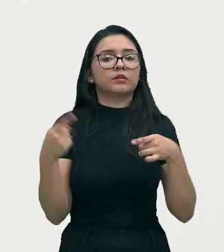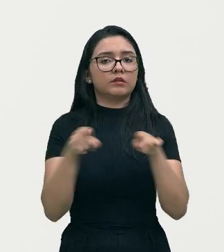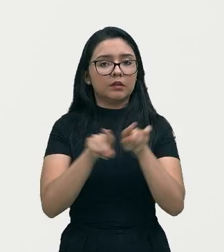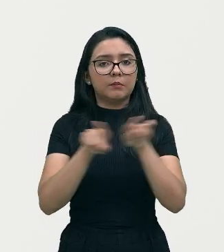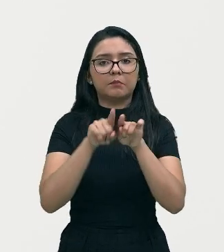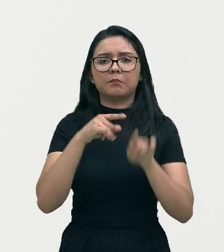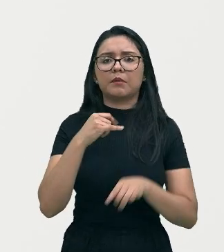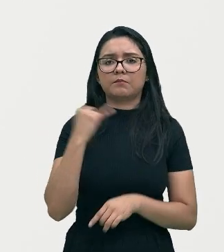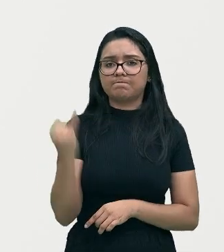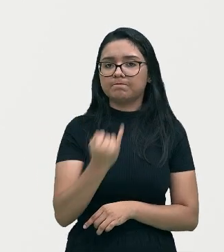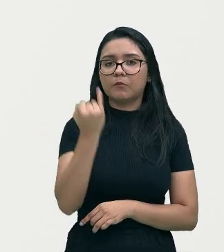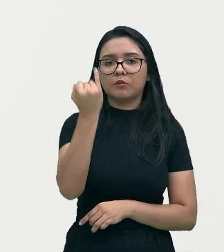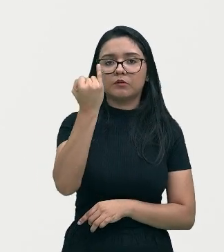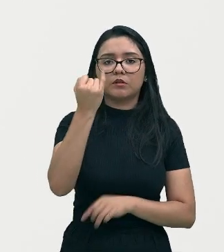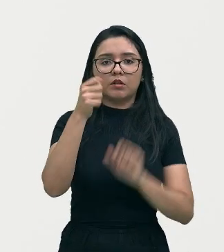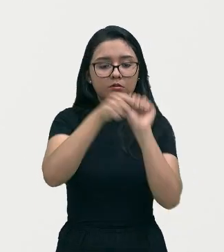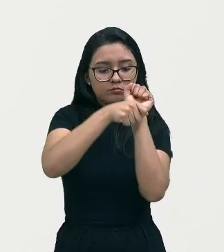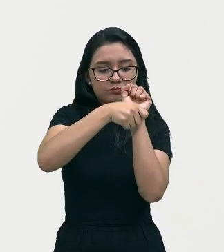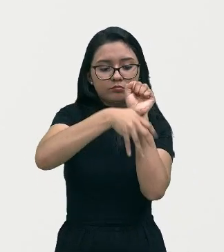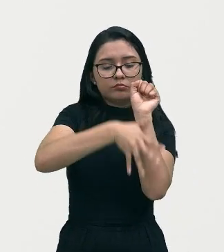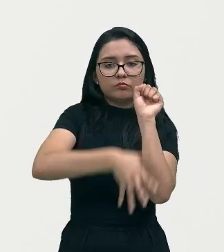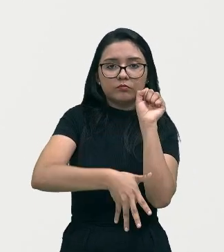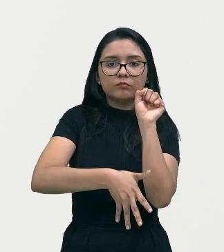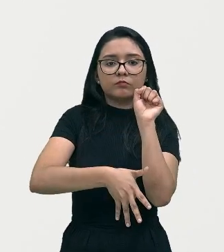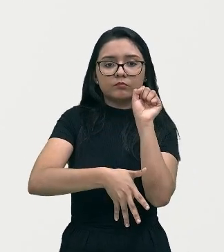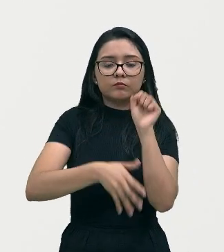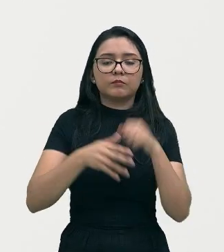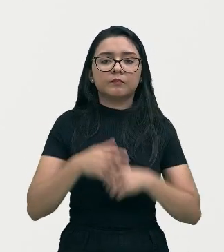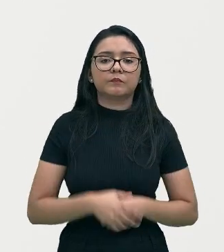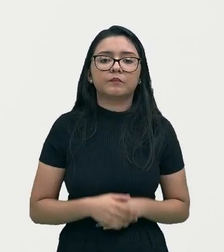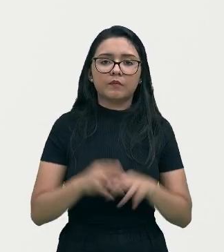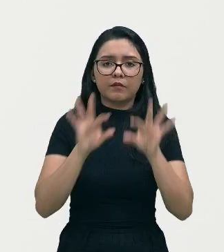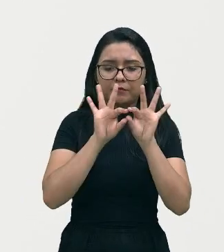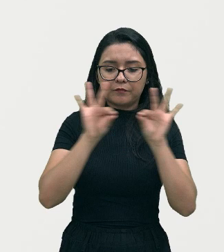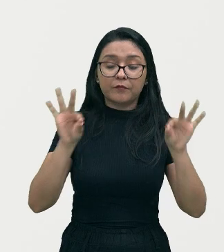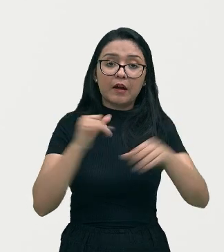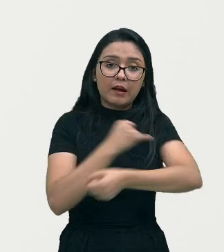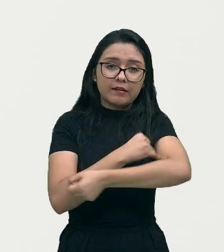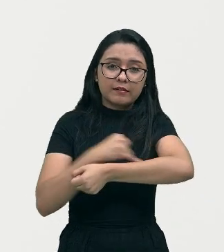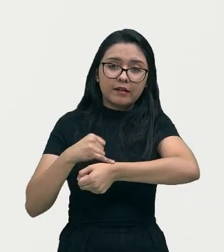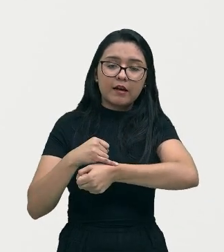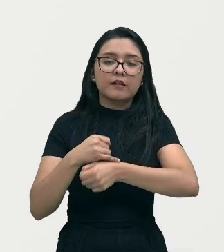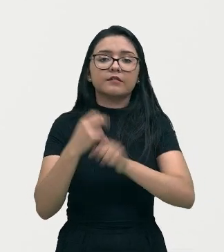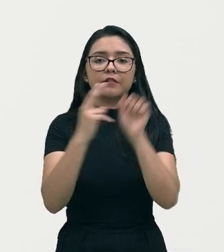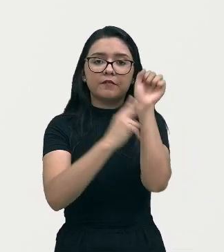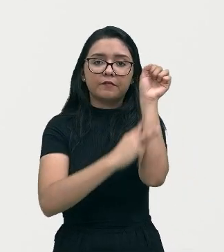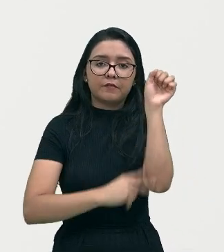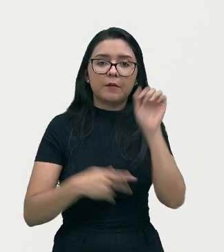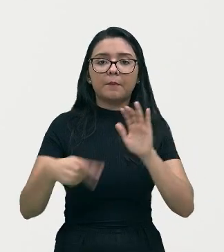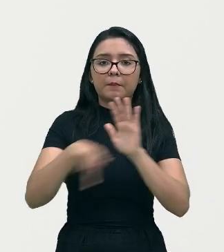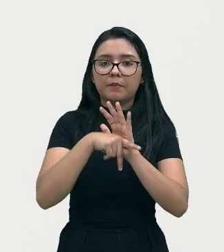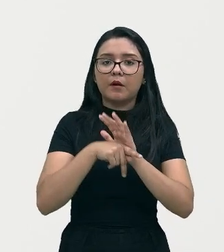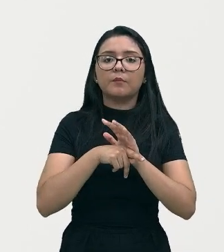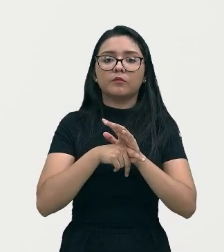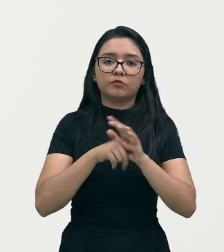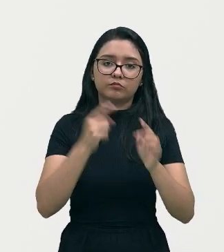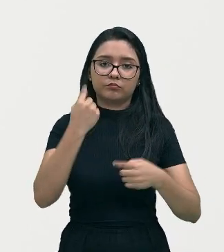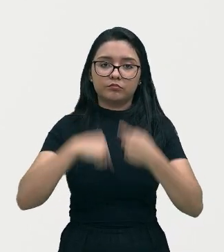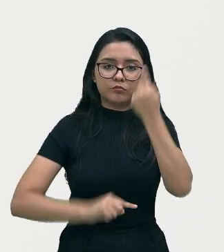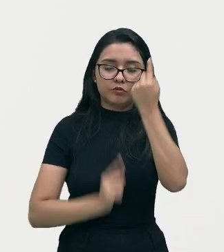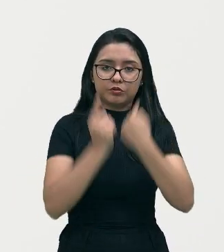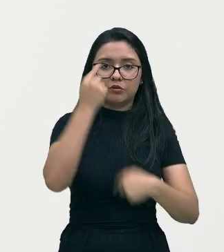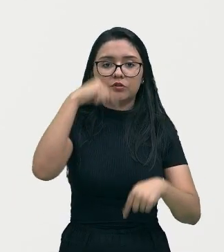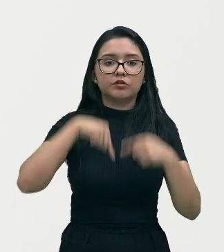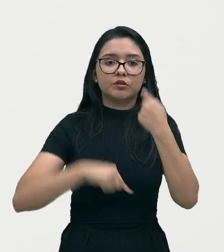São ali as ramificações microscópicas de artérias e veias do sistema circulatório. As